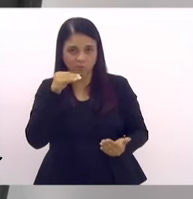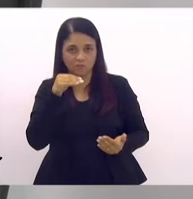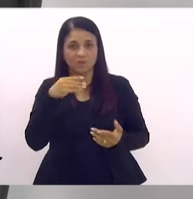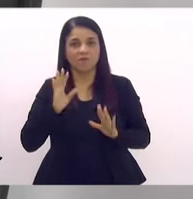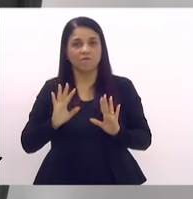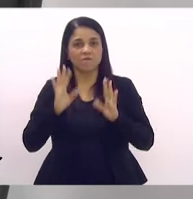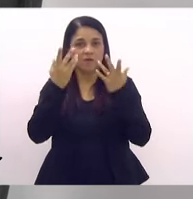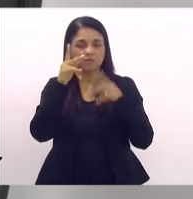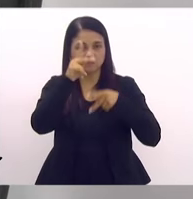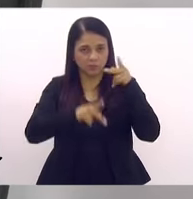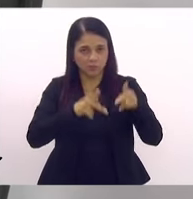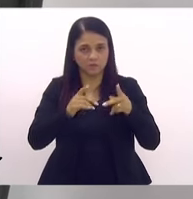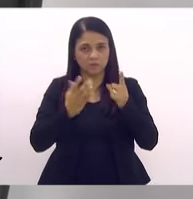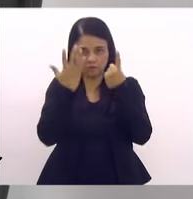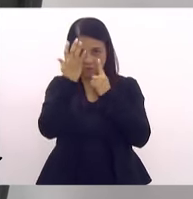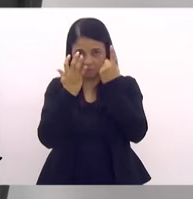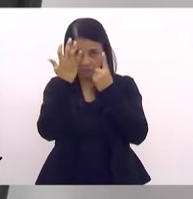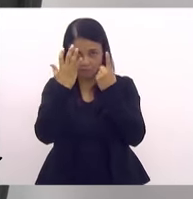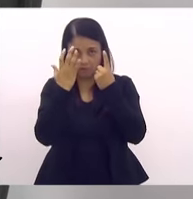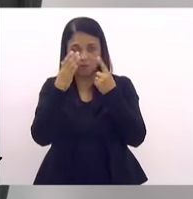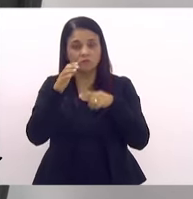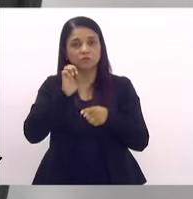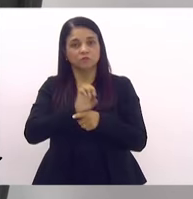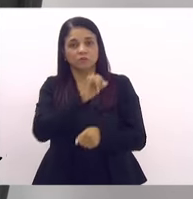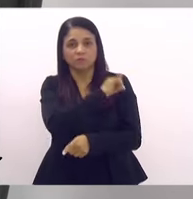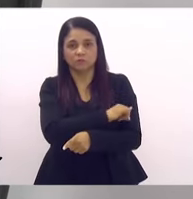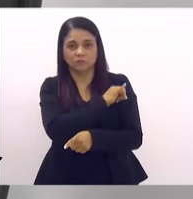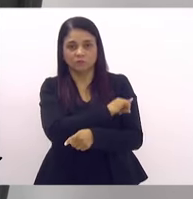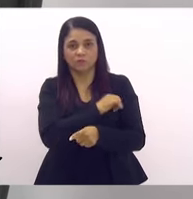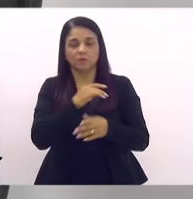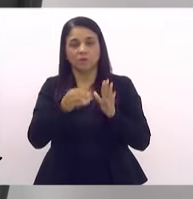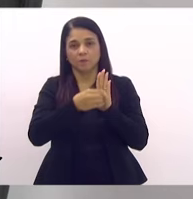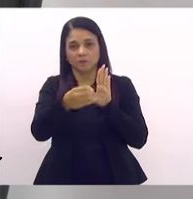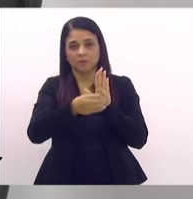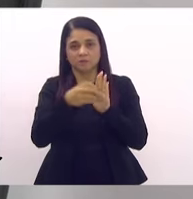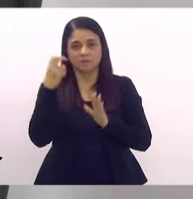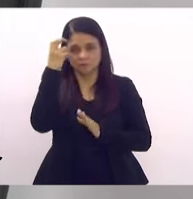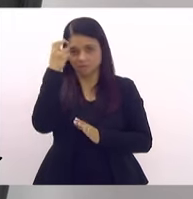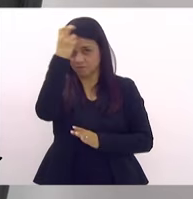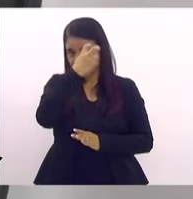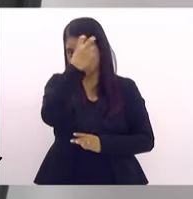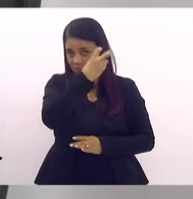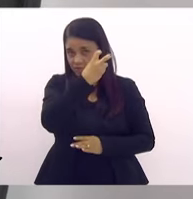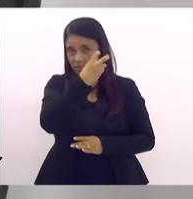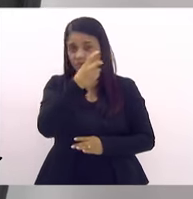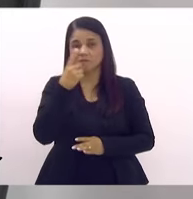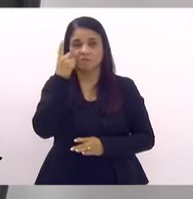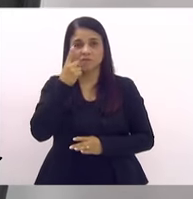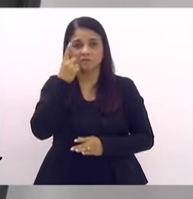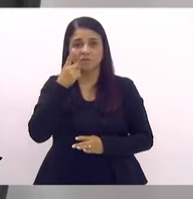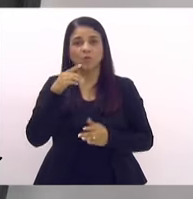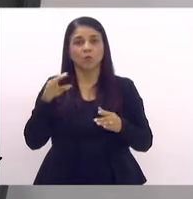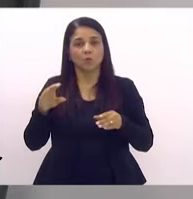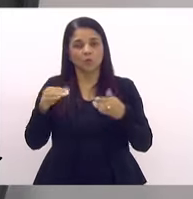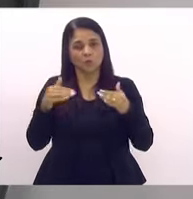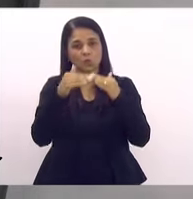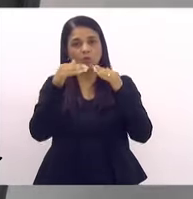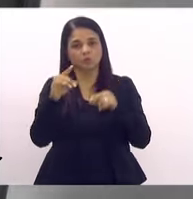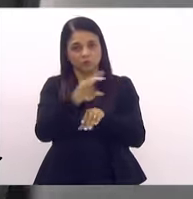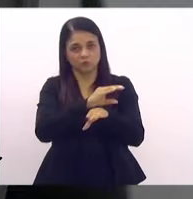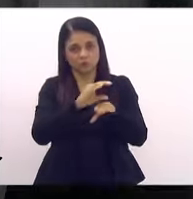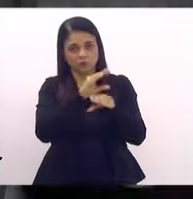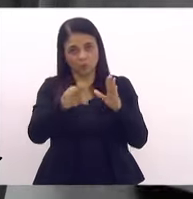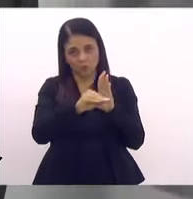Festas Populares e Carnaval no âmbito do Estado do Rio de Janeiro. O parecer da deputada Verônica Lima foi pela constitucionalidade